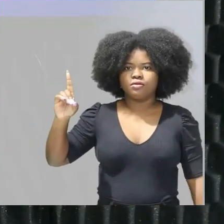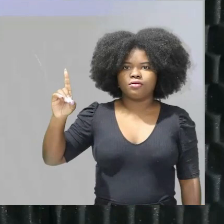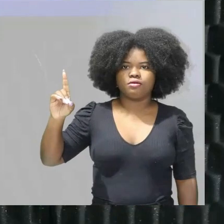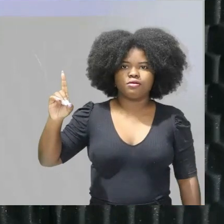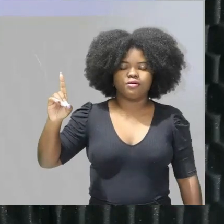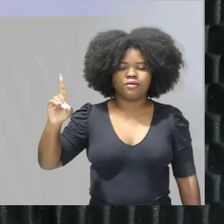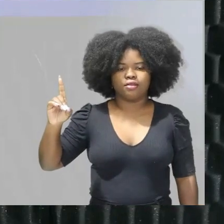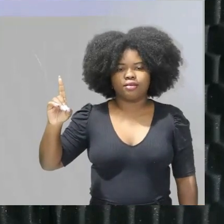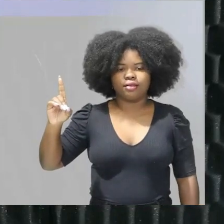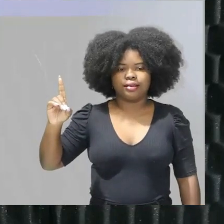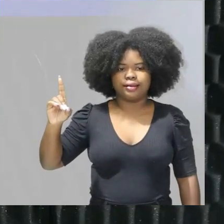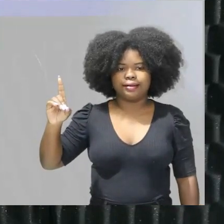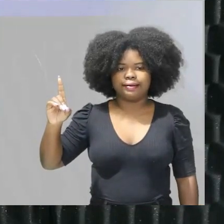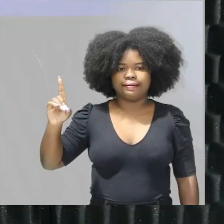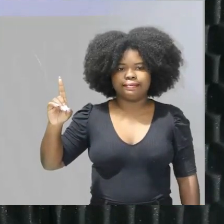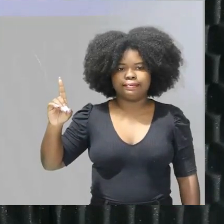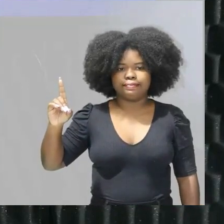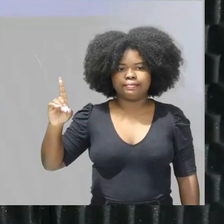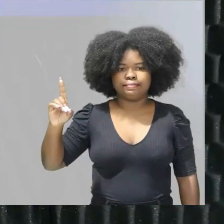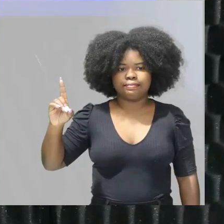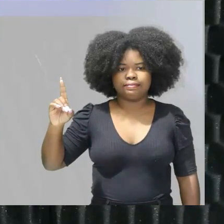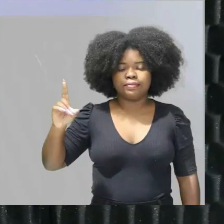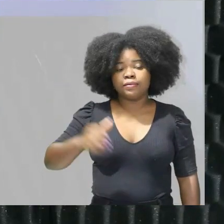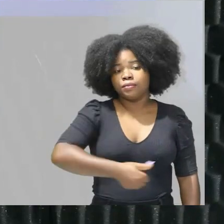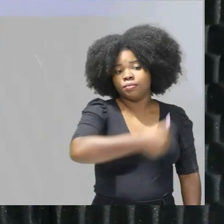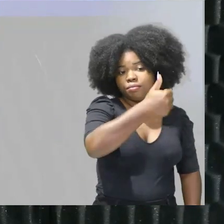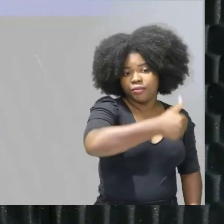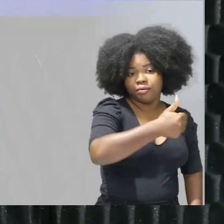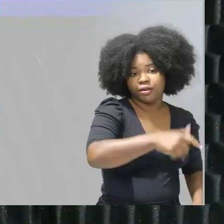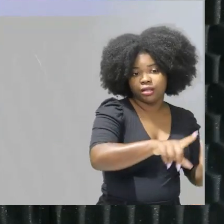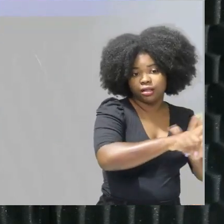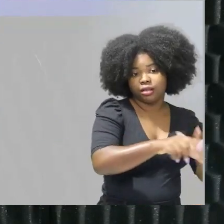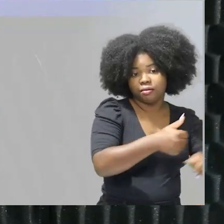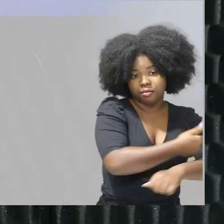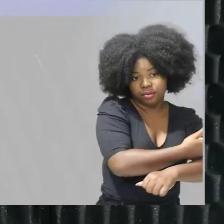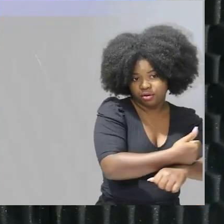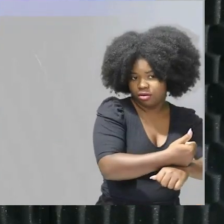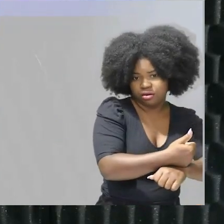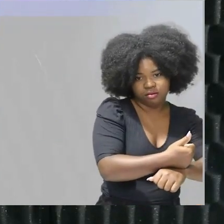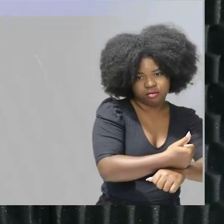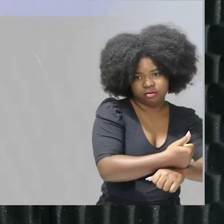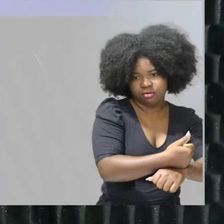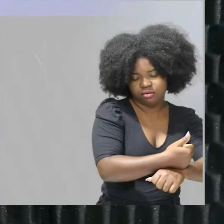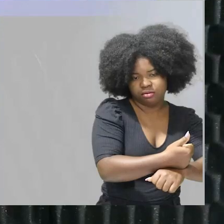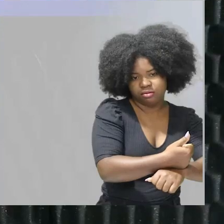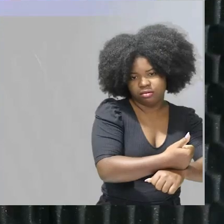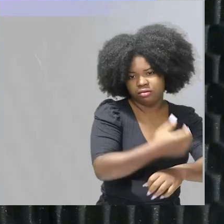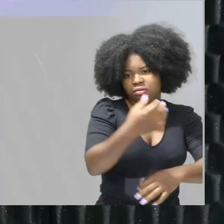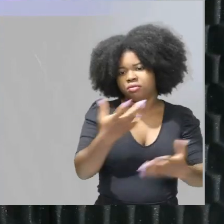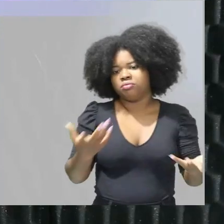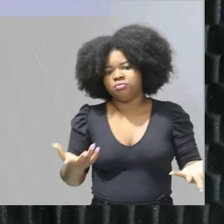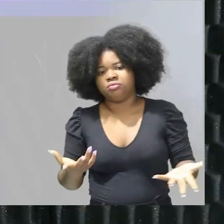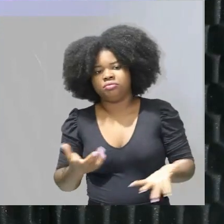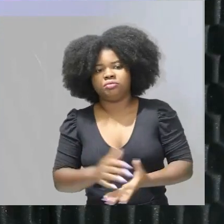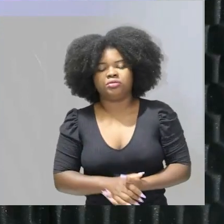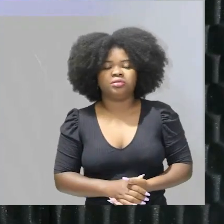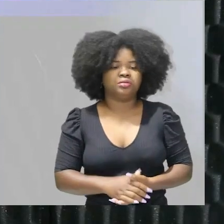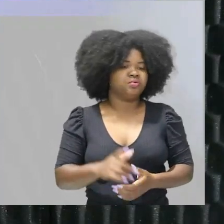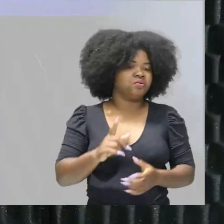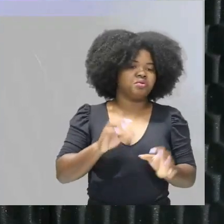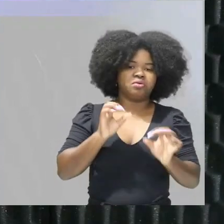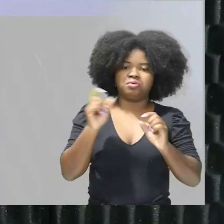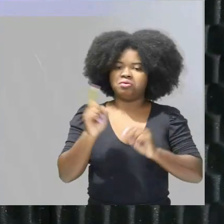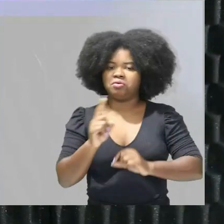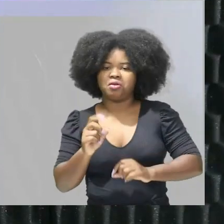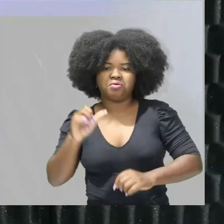empírico o que está primeiro é lei moral não é necessariamente um juízo sintético o juízo sintético